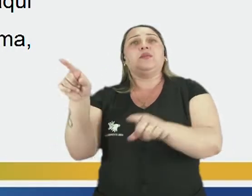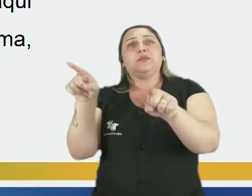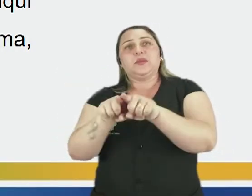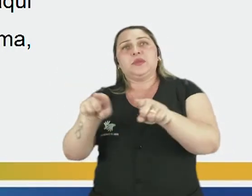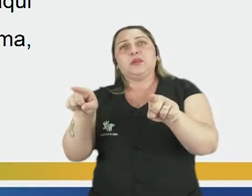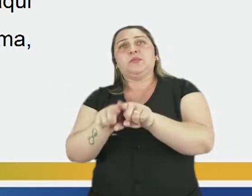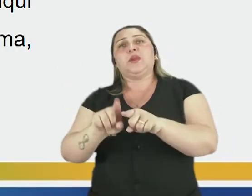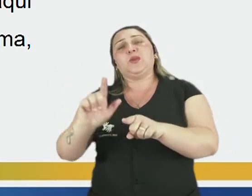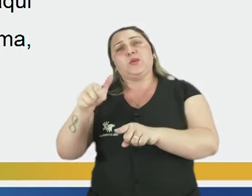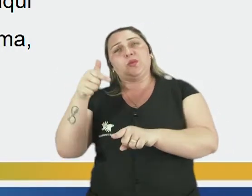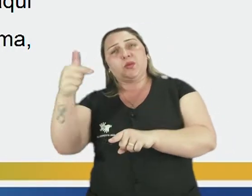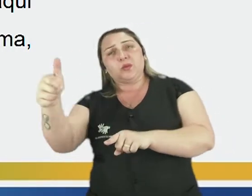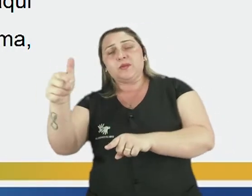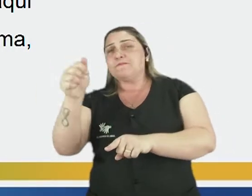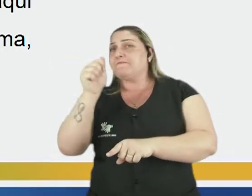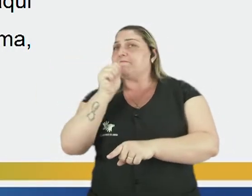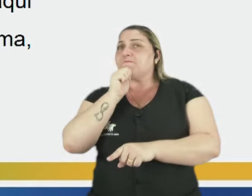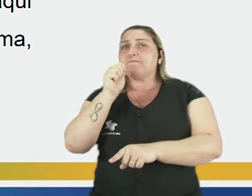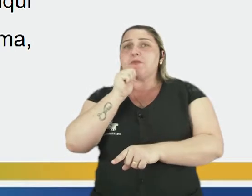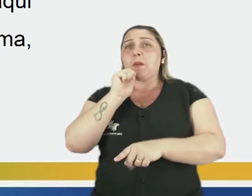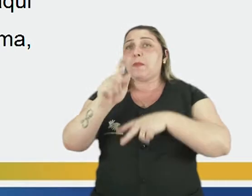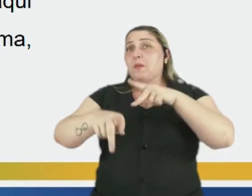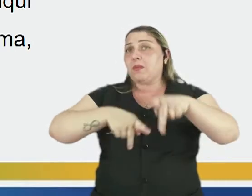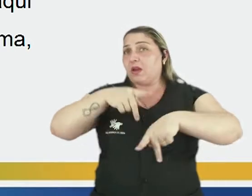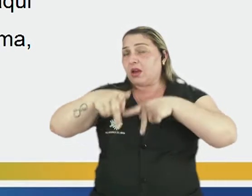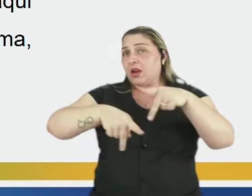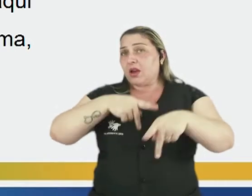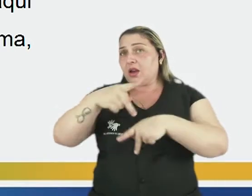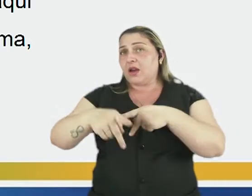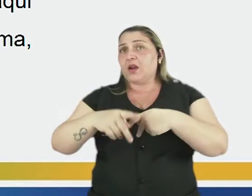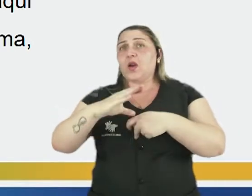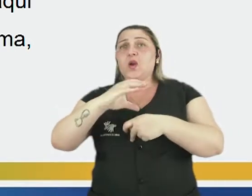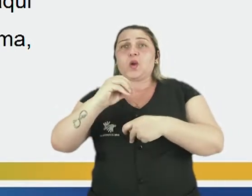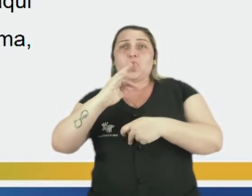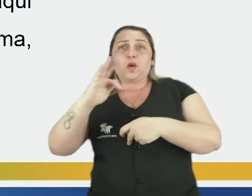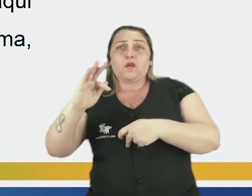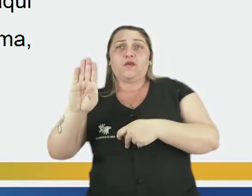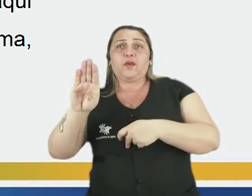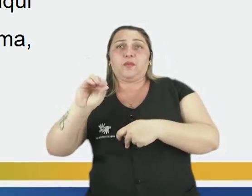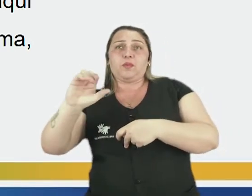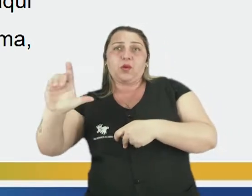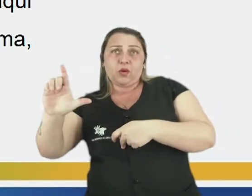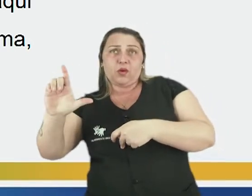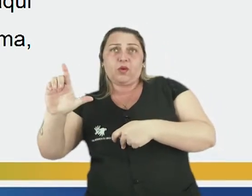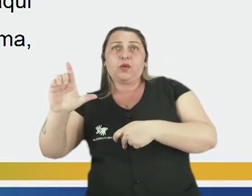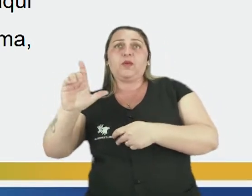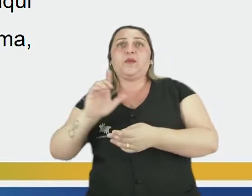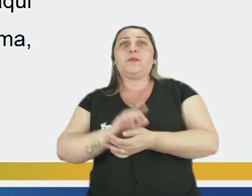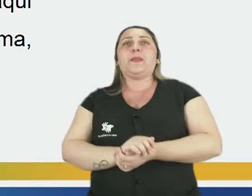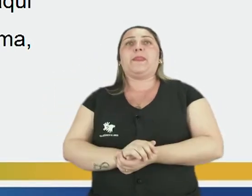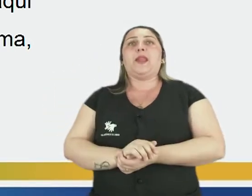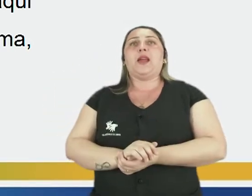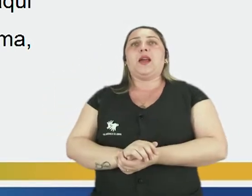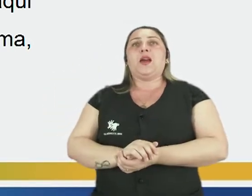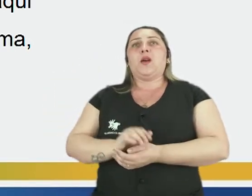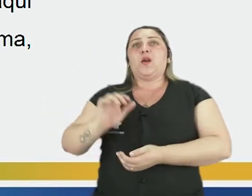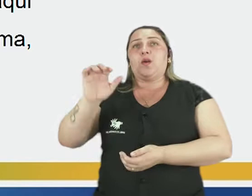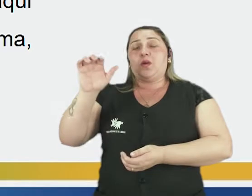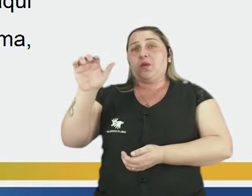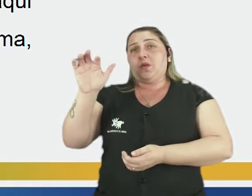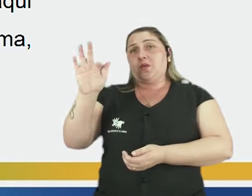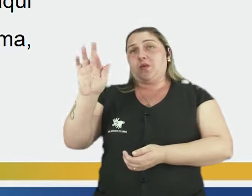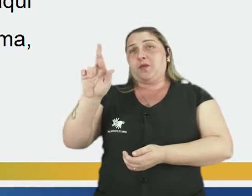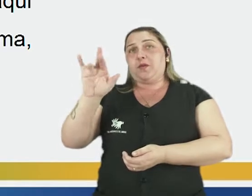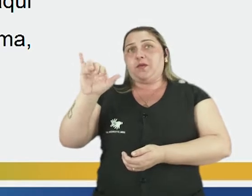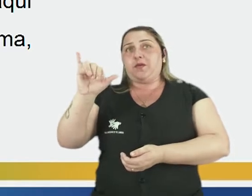também muitos outros que não são tão populares, né? Como corfball, floorball, frisbee, hóquei na